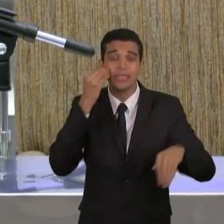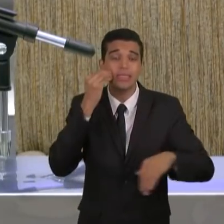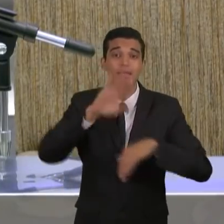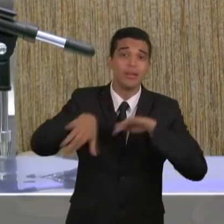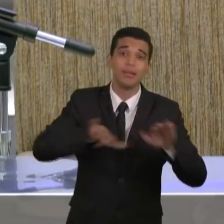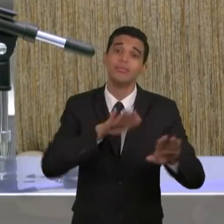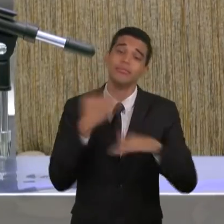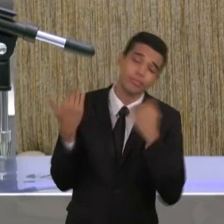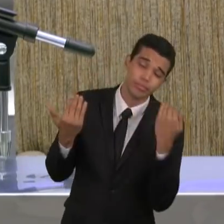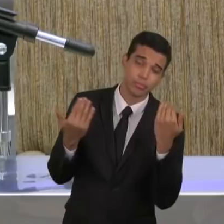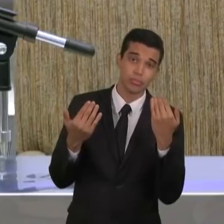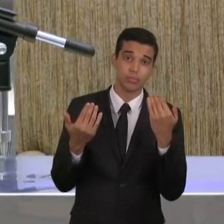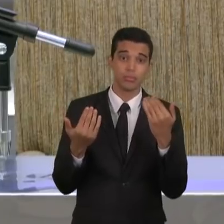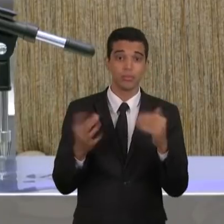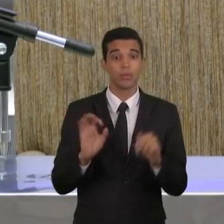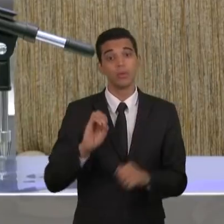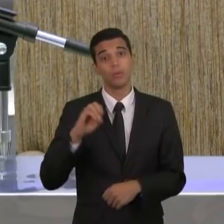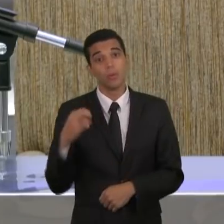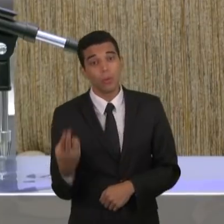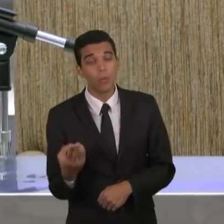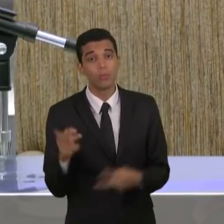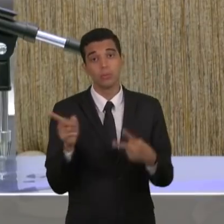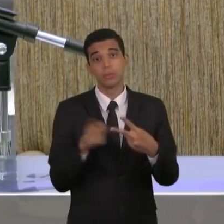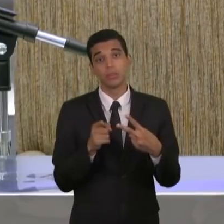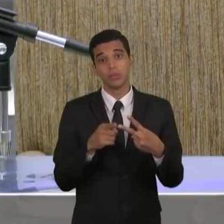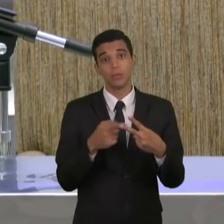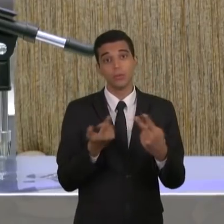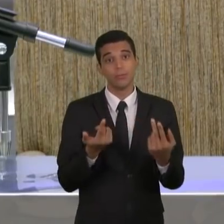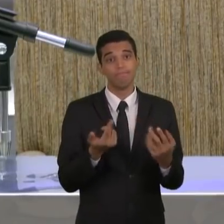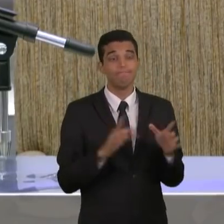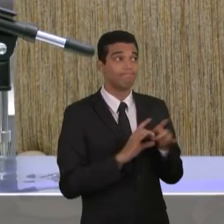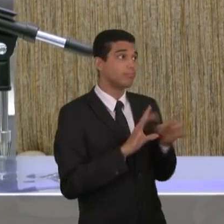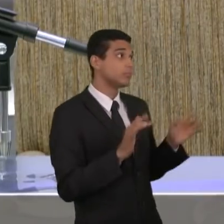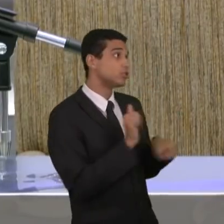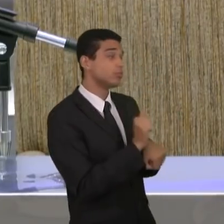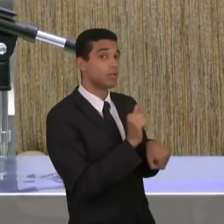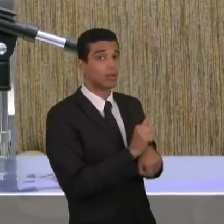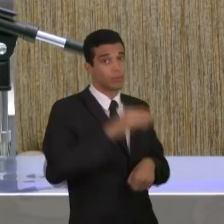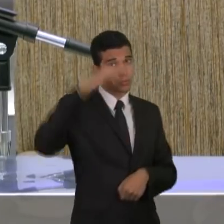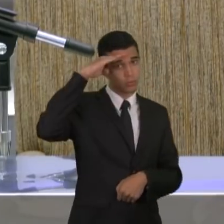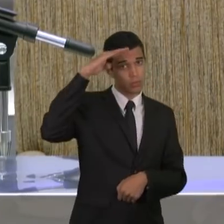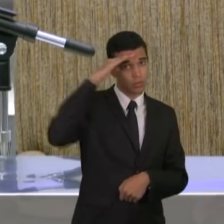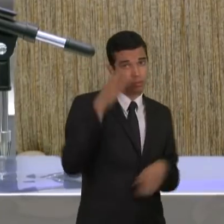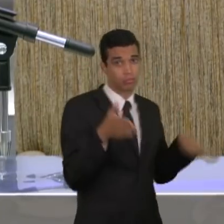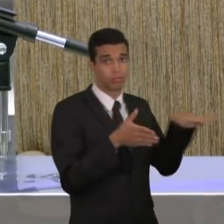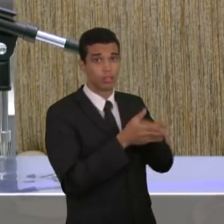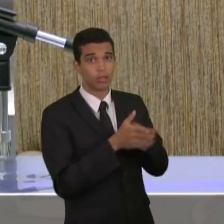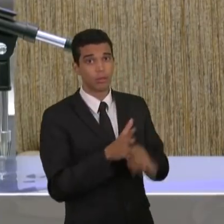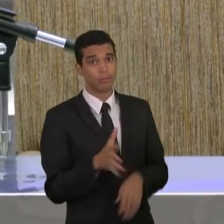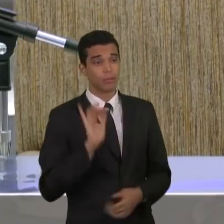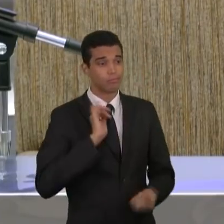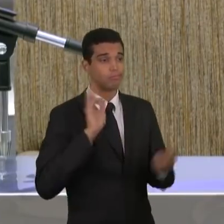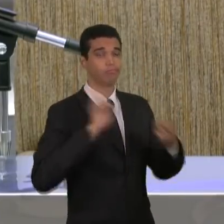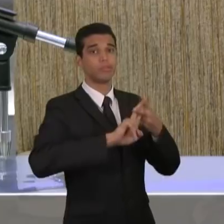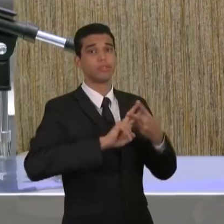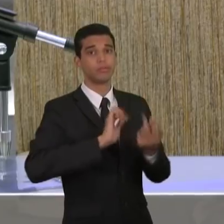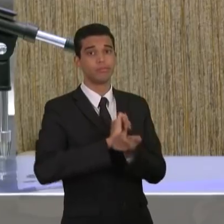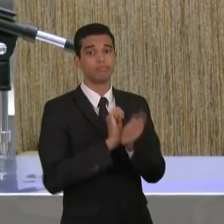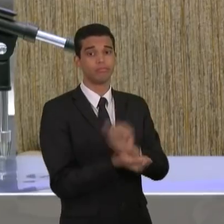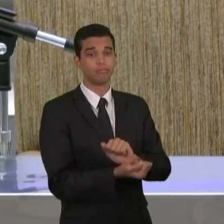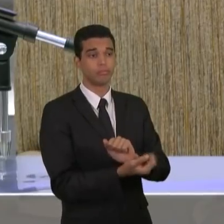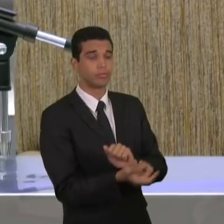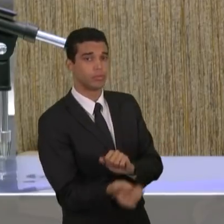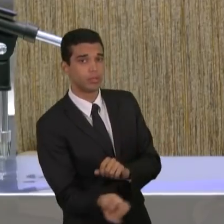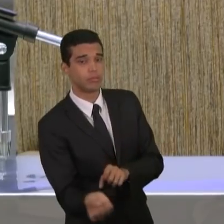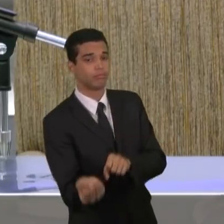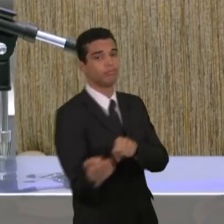voltar atrás perder tudo aquilo que tinha ganho eu morri